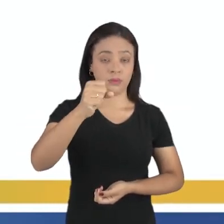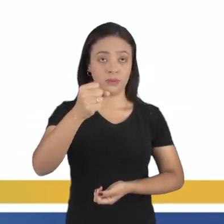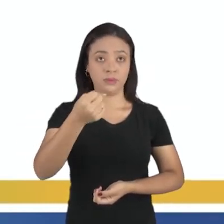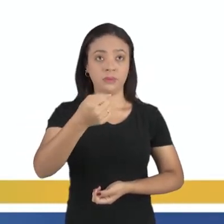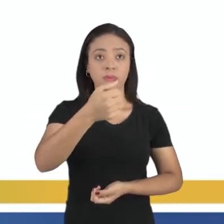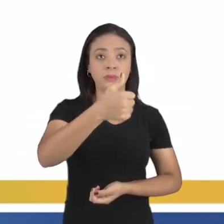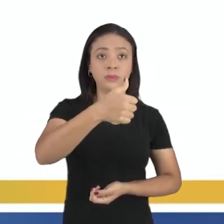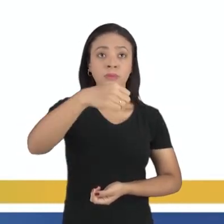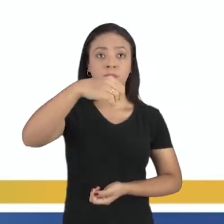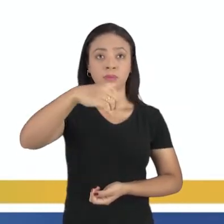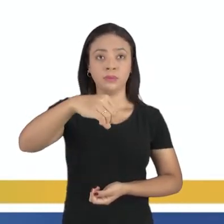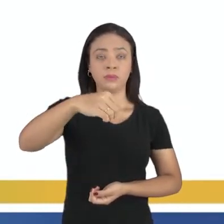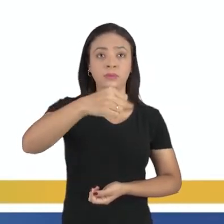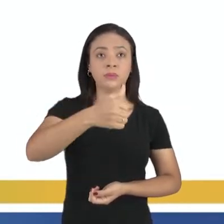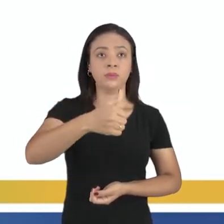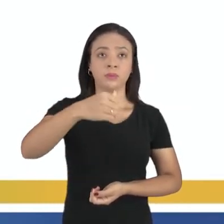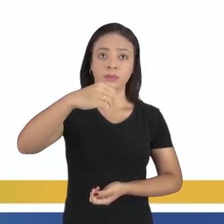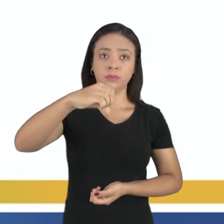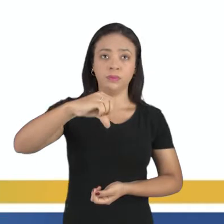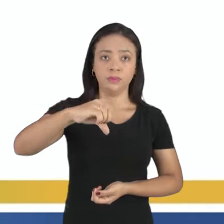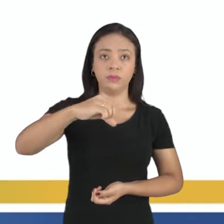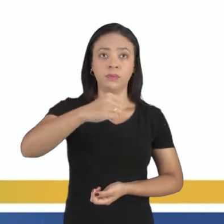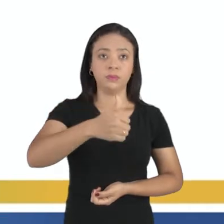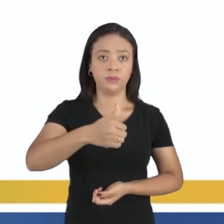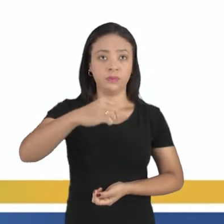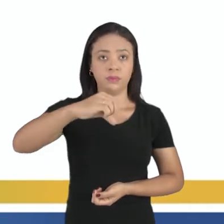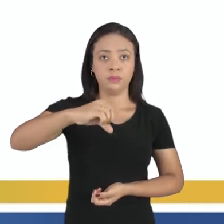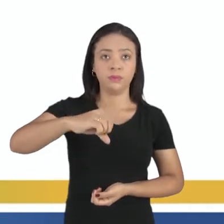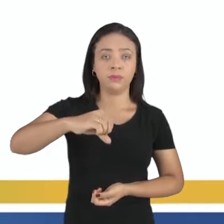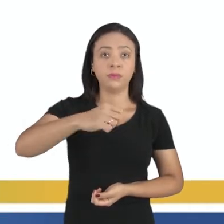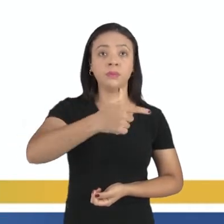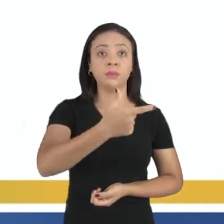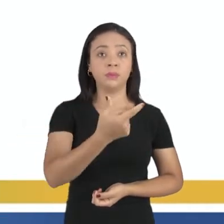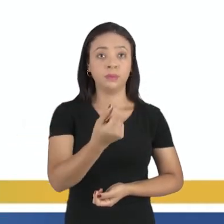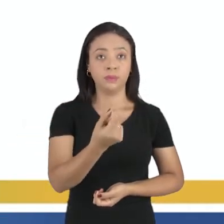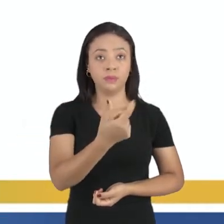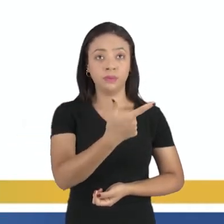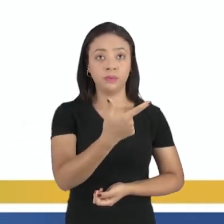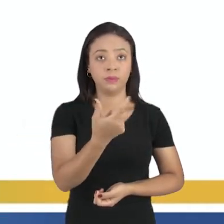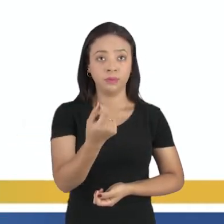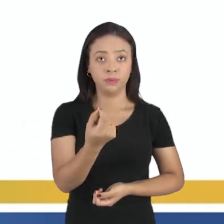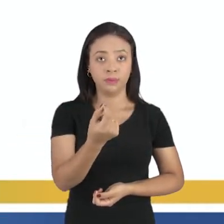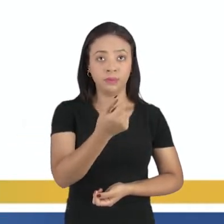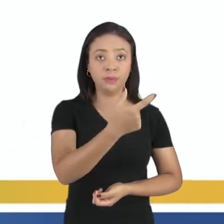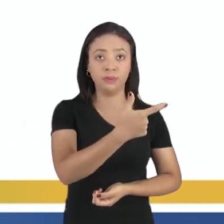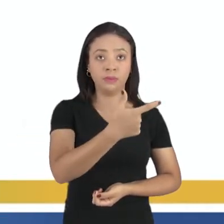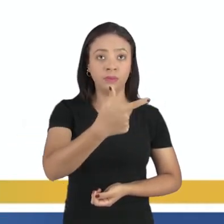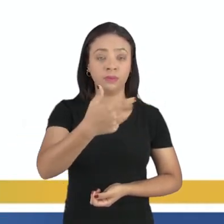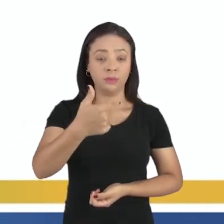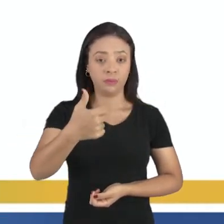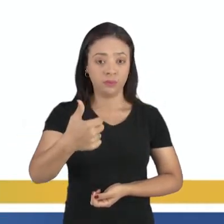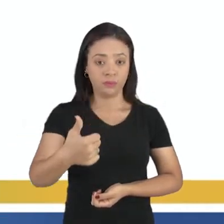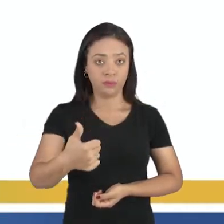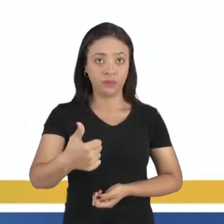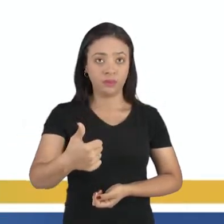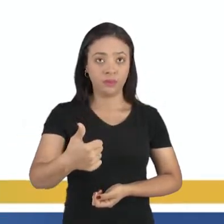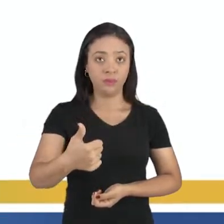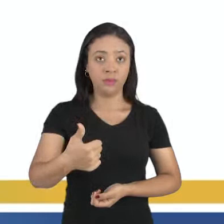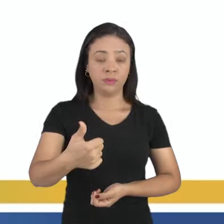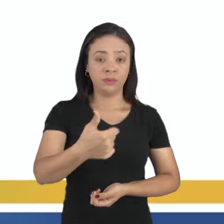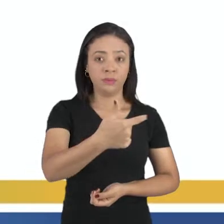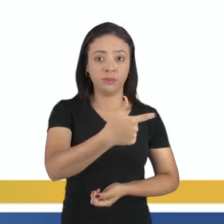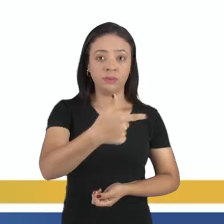18, 18, 19, 19, 19, 20, 20, nós temos